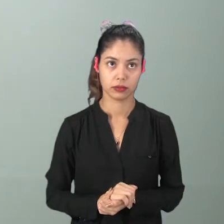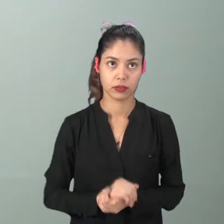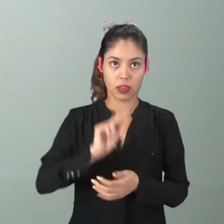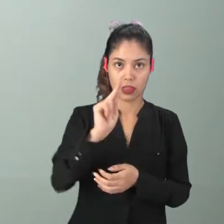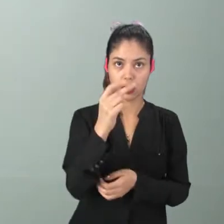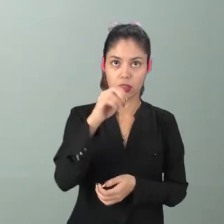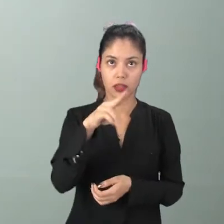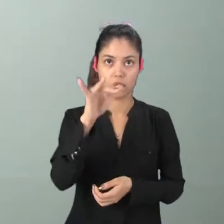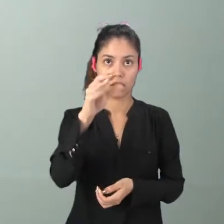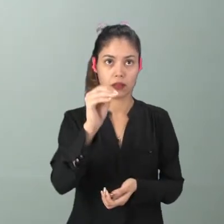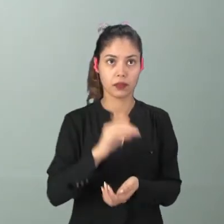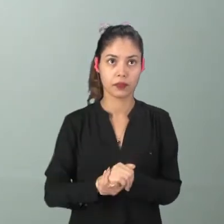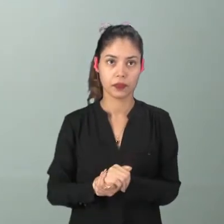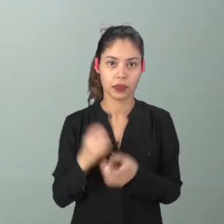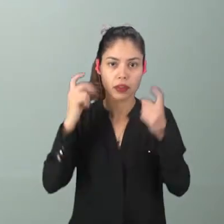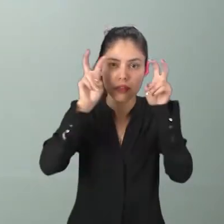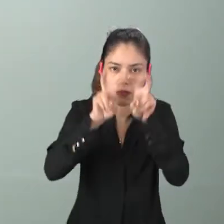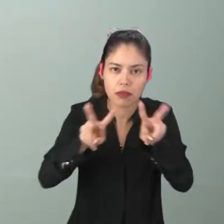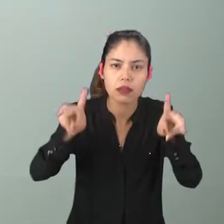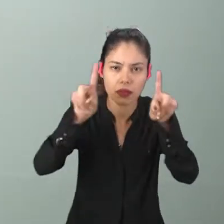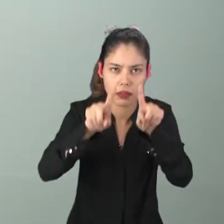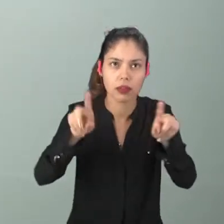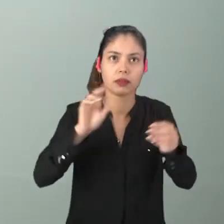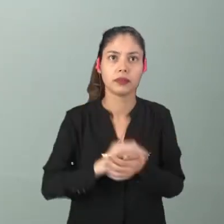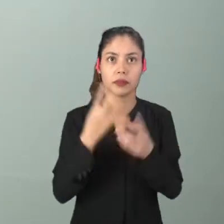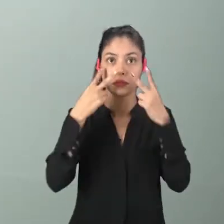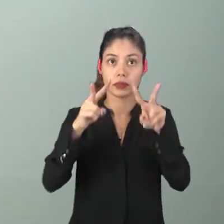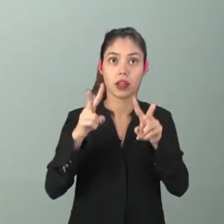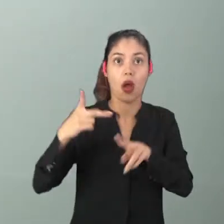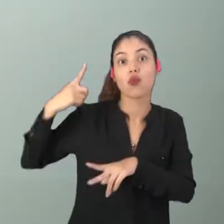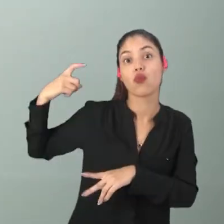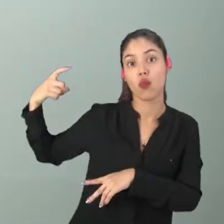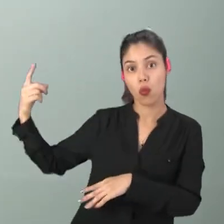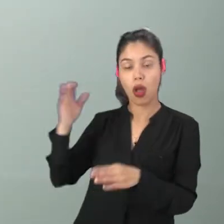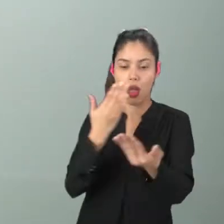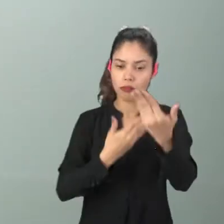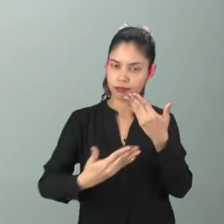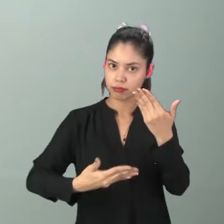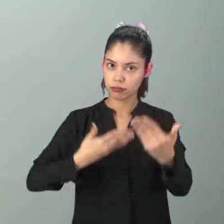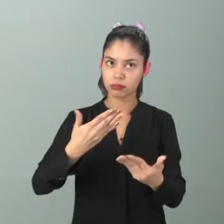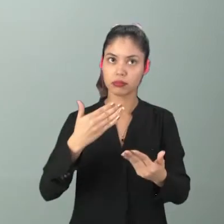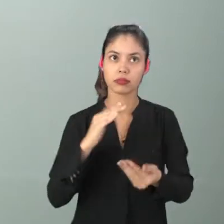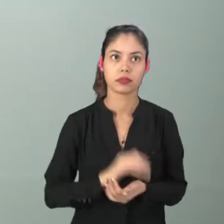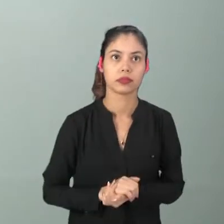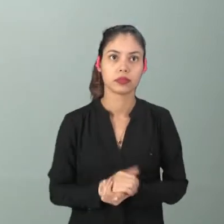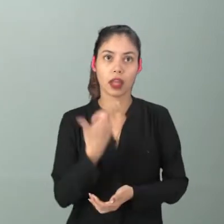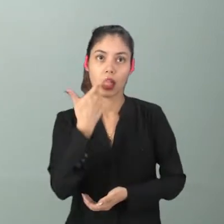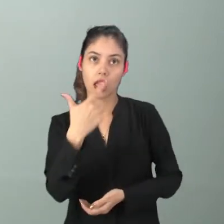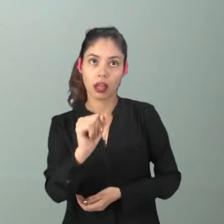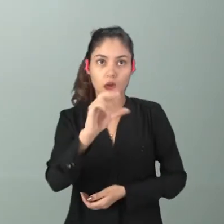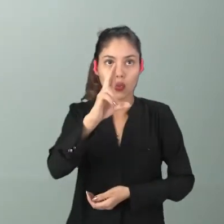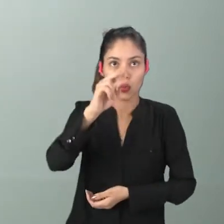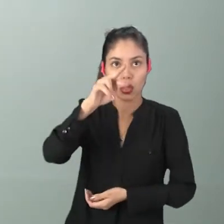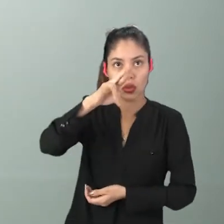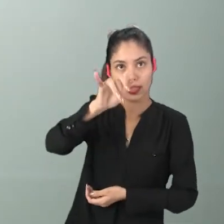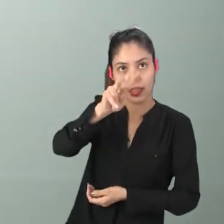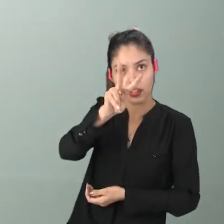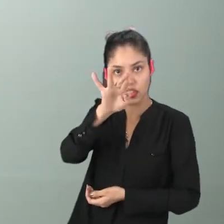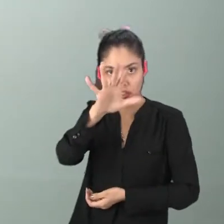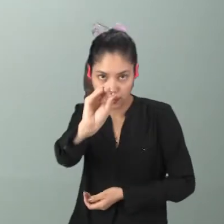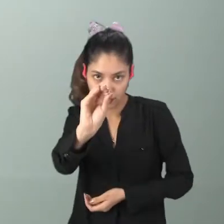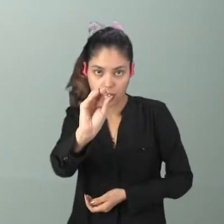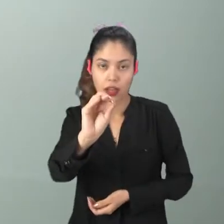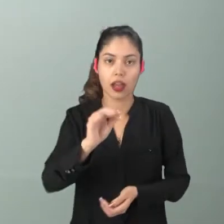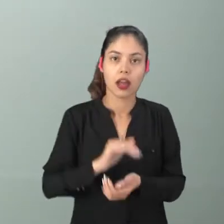Humor, recursos visuais, sonoros, interativos, linguagem conotativa,